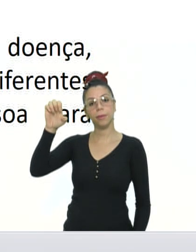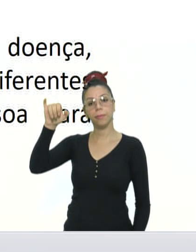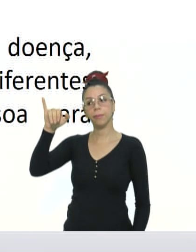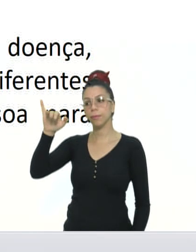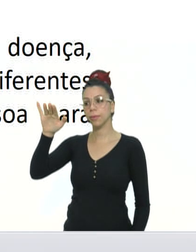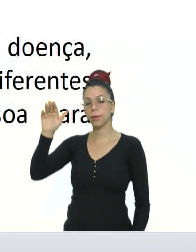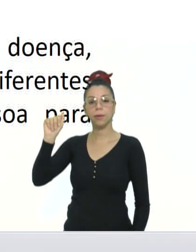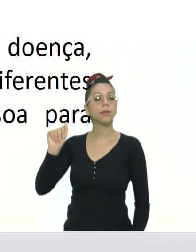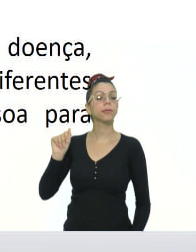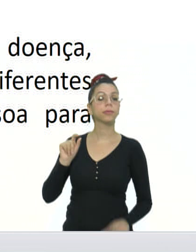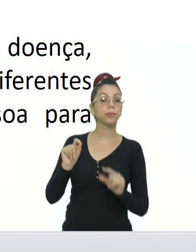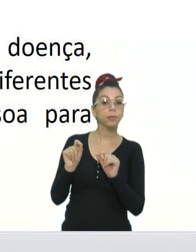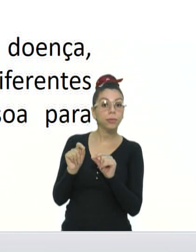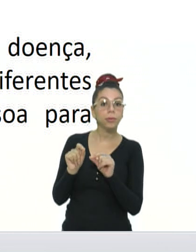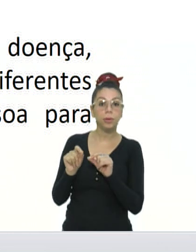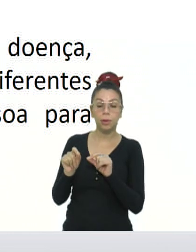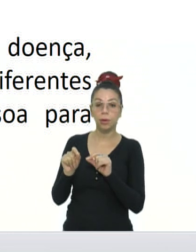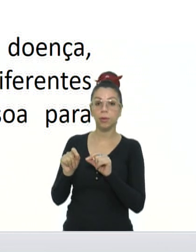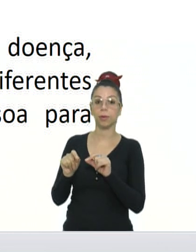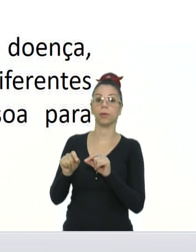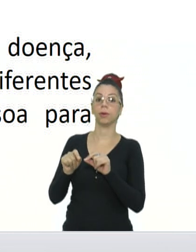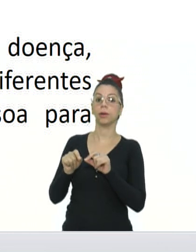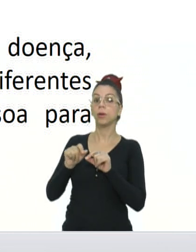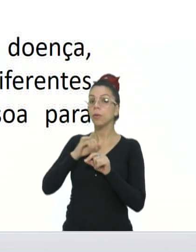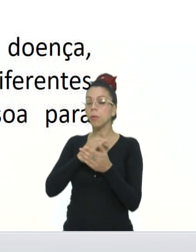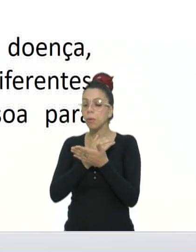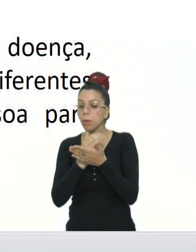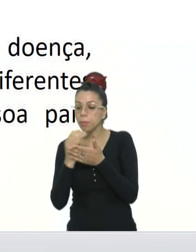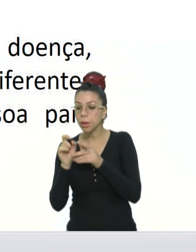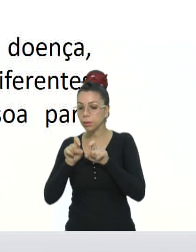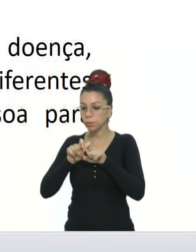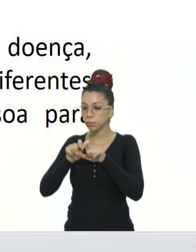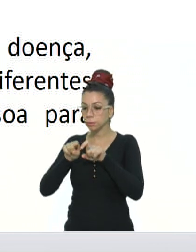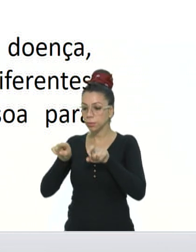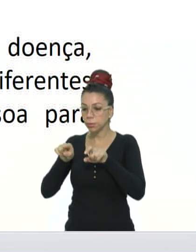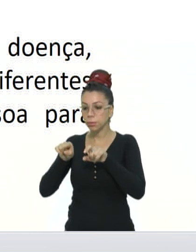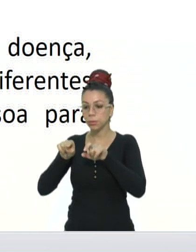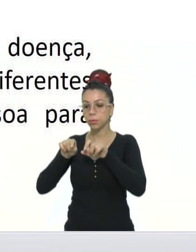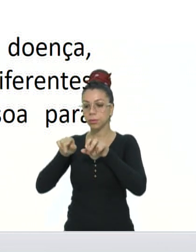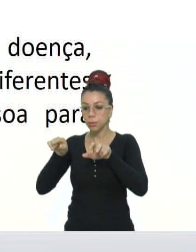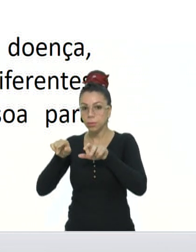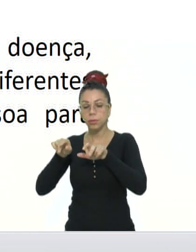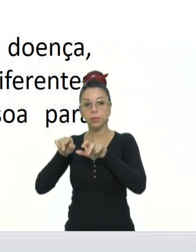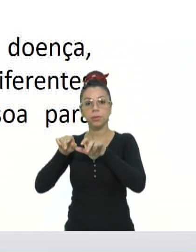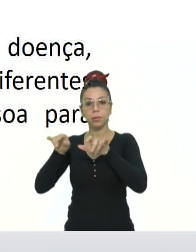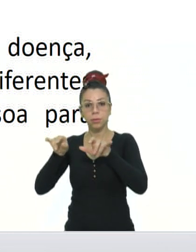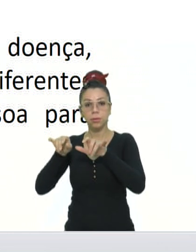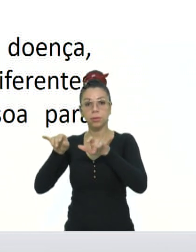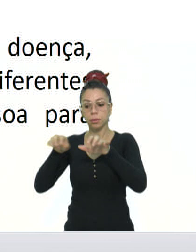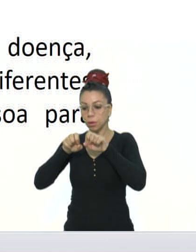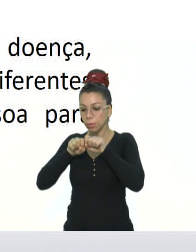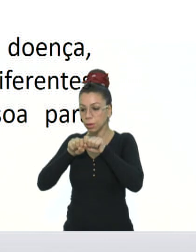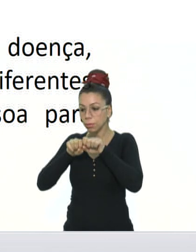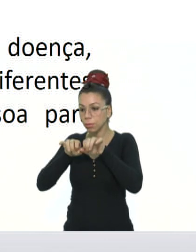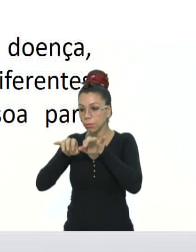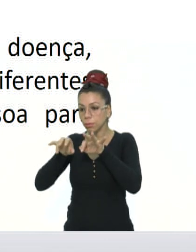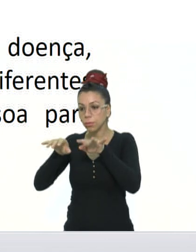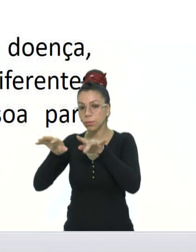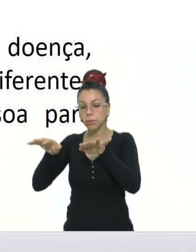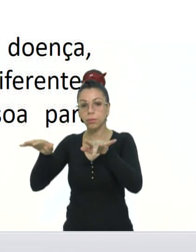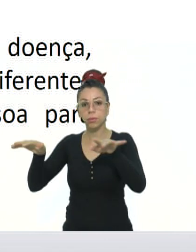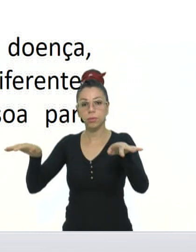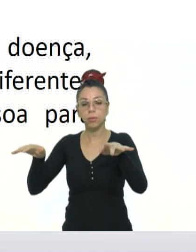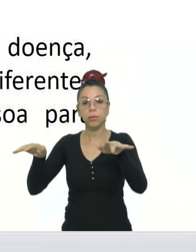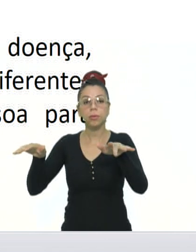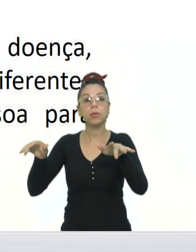doença de caráter transitório que ataca simultaneamente grande número de indivíduos